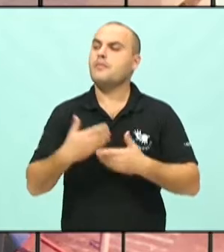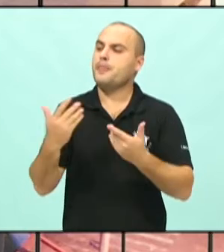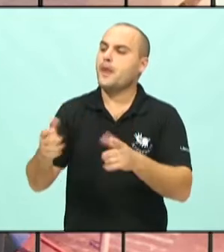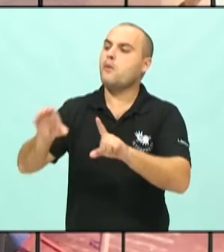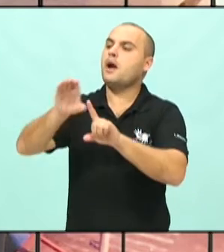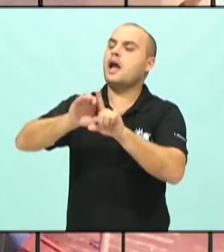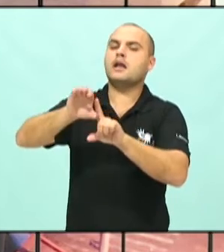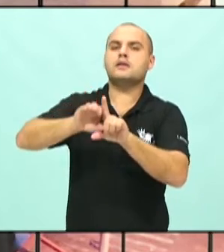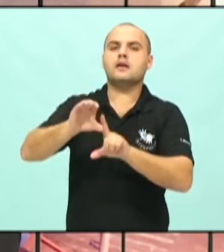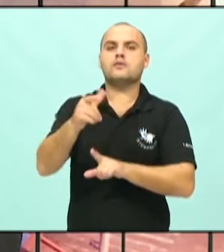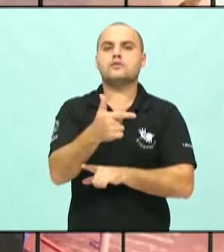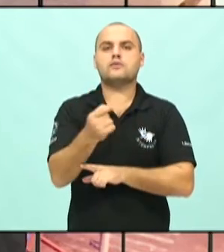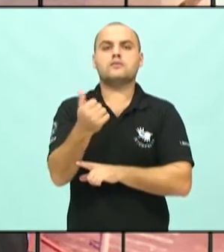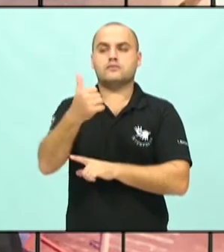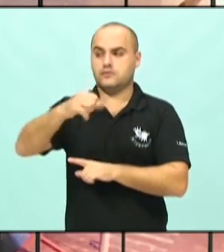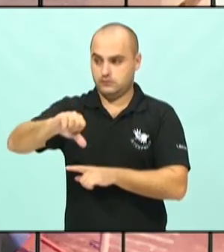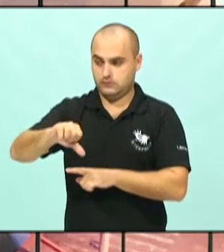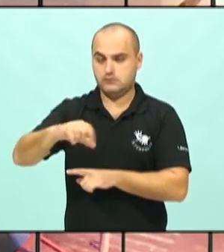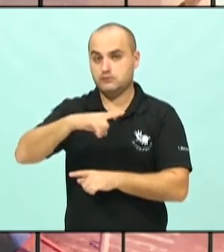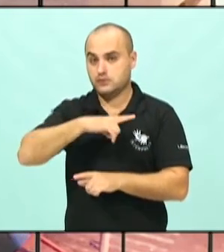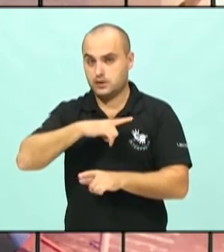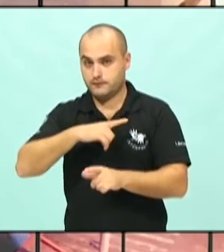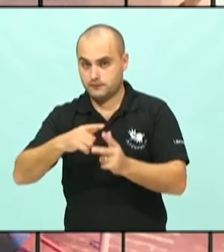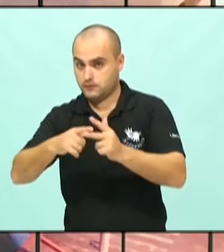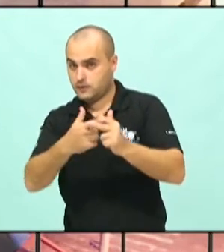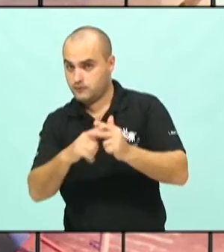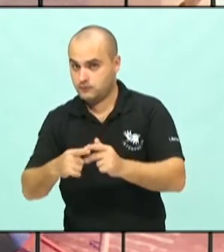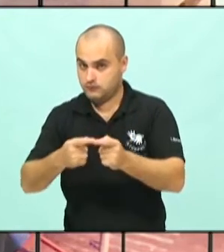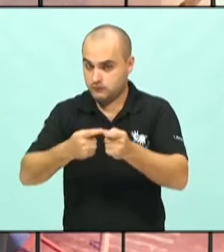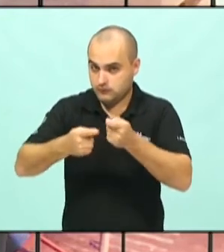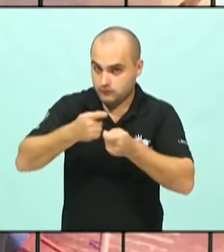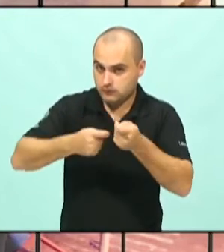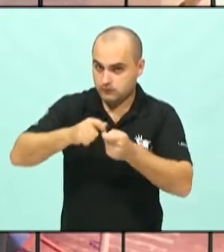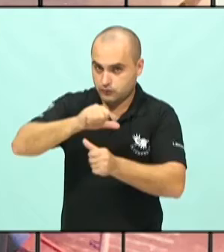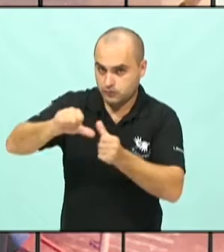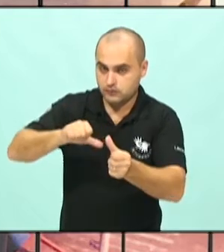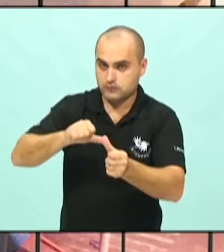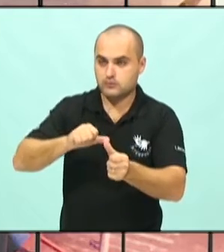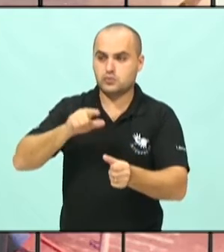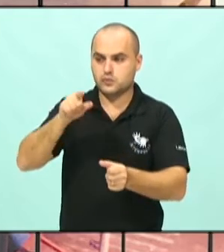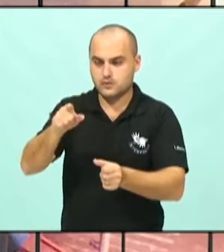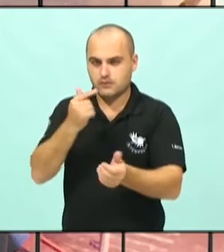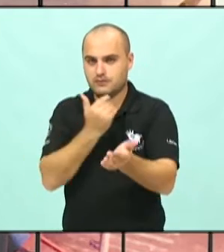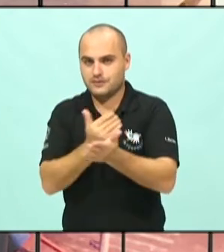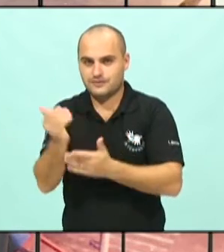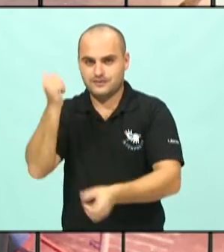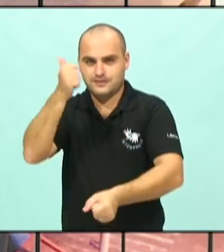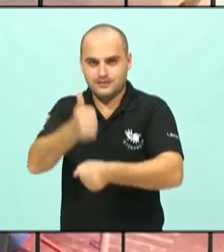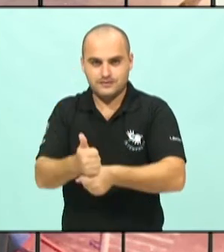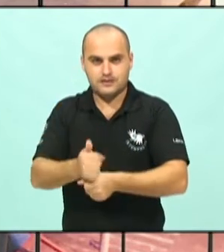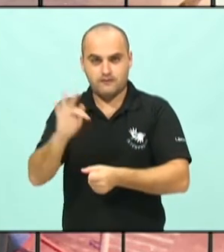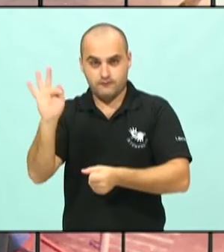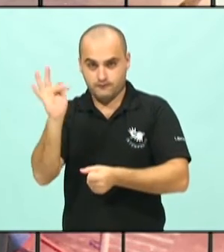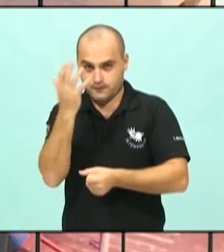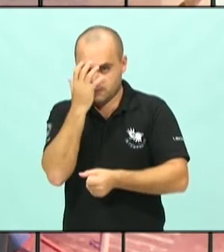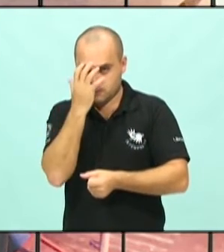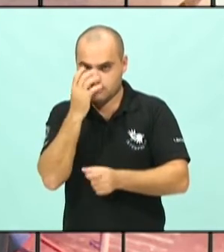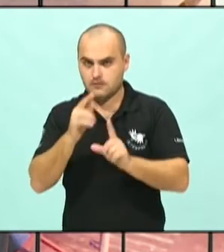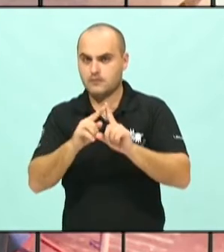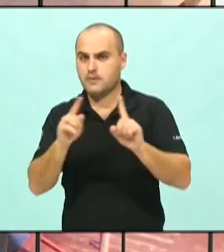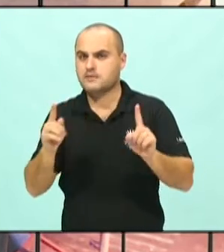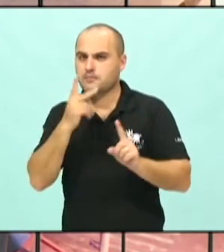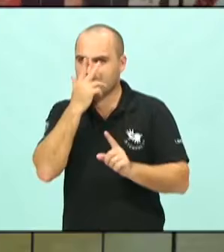2019. Como houve a reforma administrativa e você assumiu a diretoria a partir de fevereiro, parece que tudo fica um